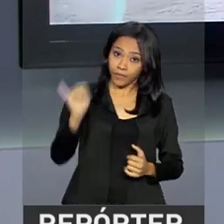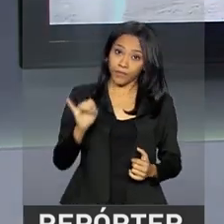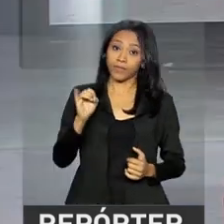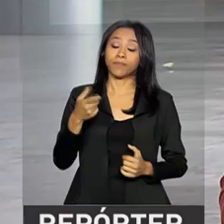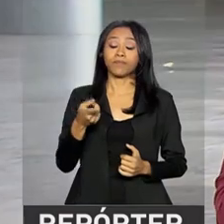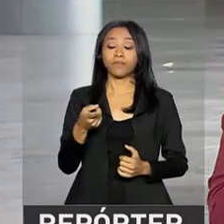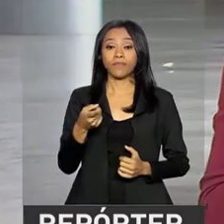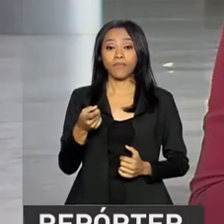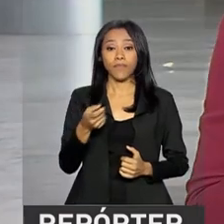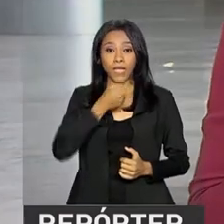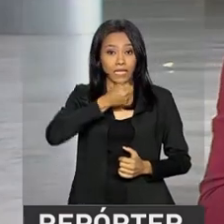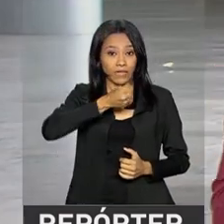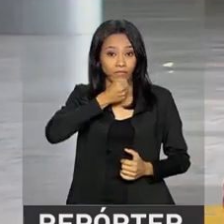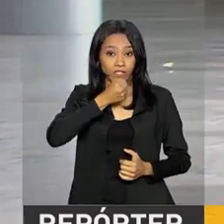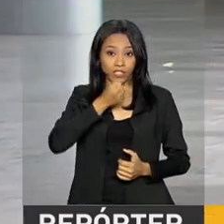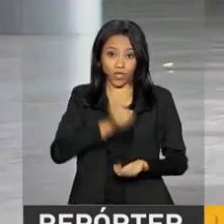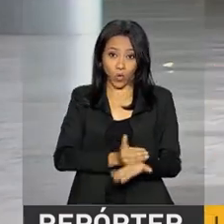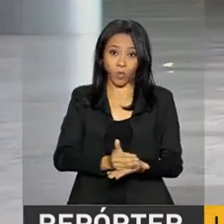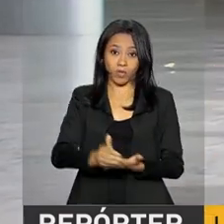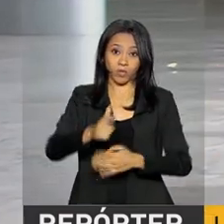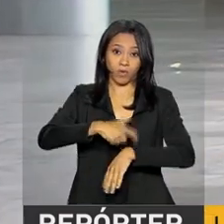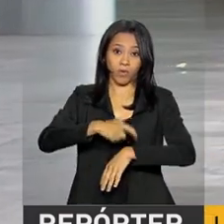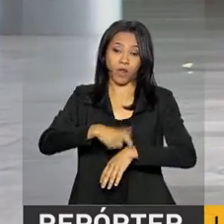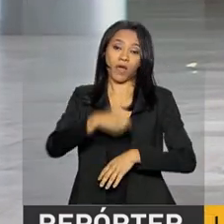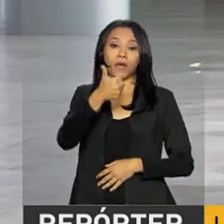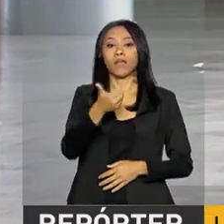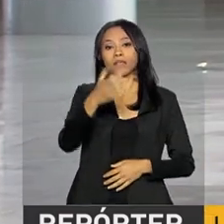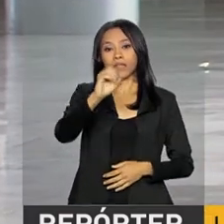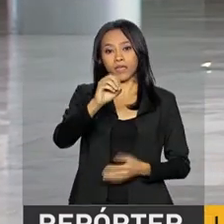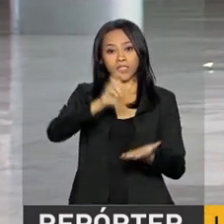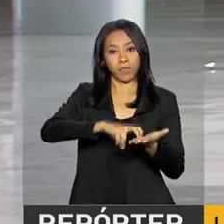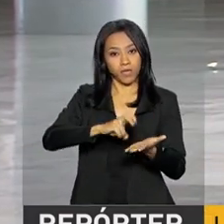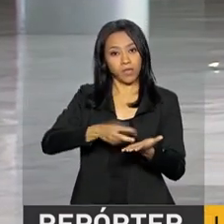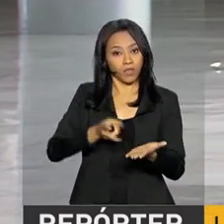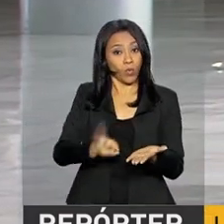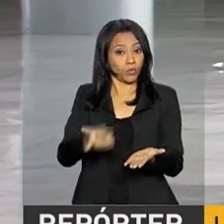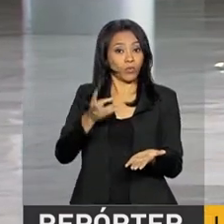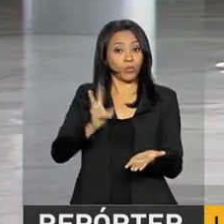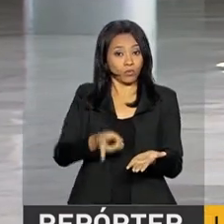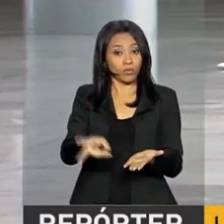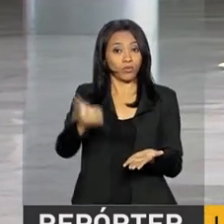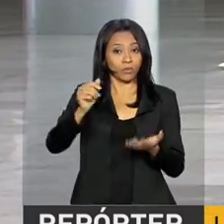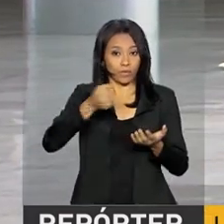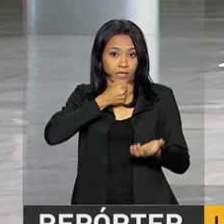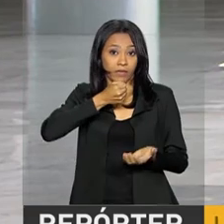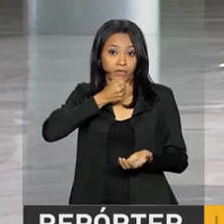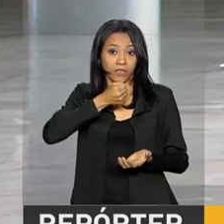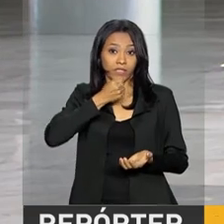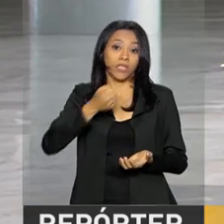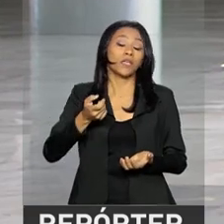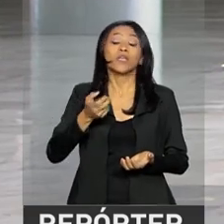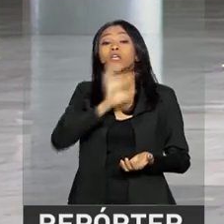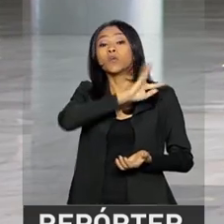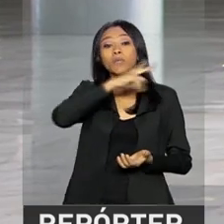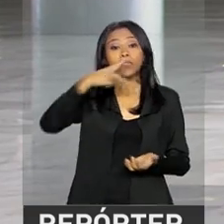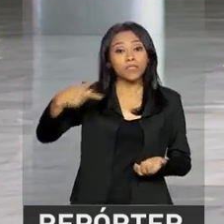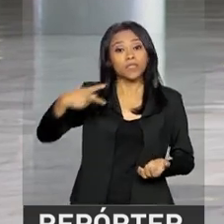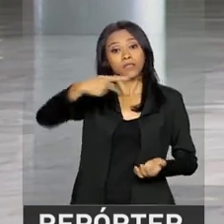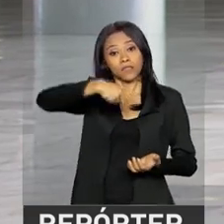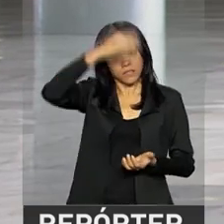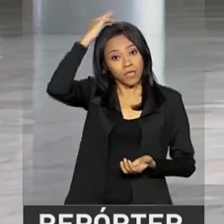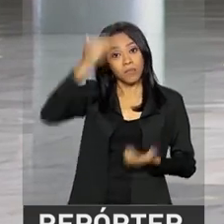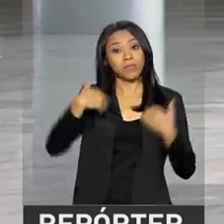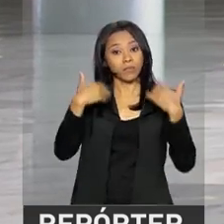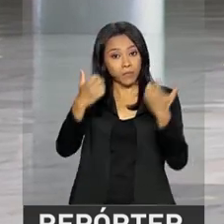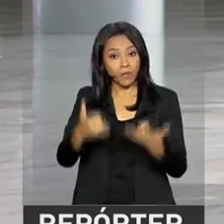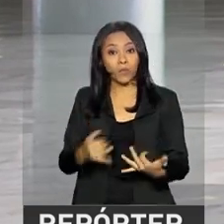entrevista começou às 10 da manhã como você bem lembrou ainda está rolando e nessa entrevista o presidente falou majoritariamente sobre a intervenção federal no